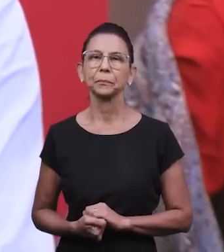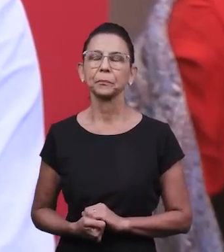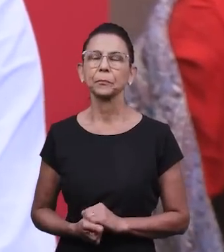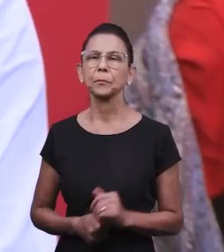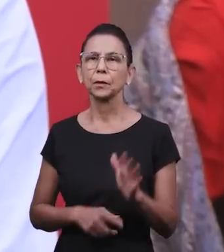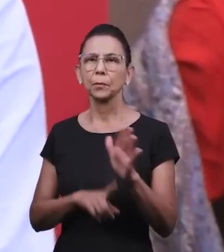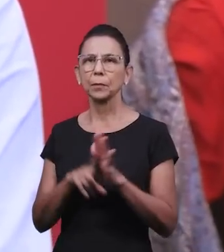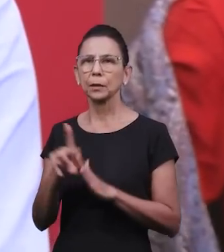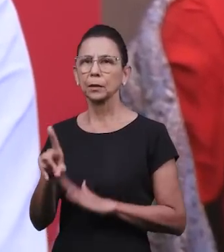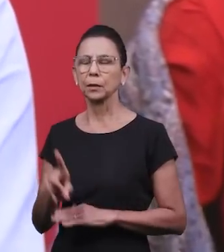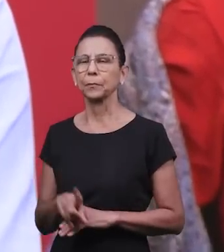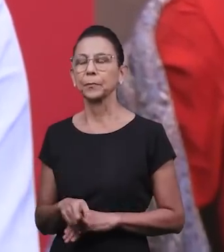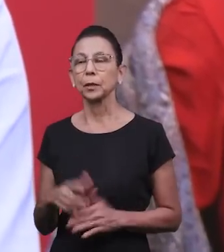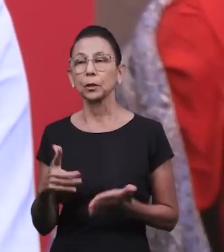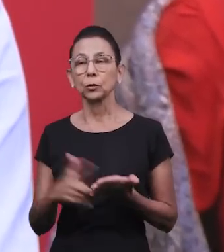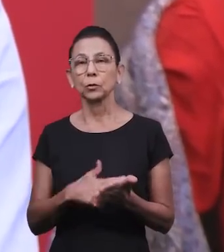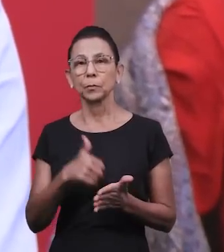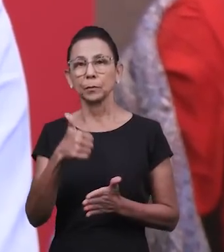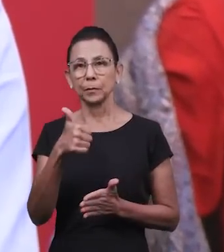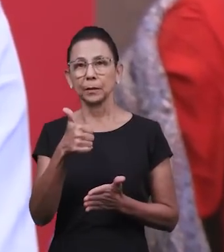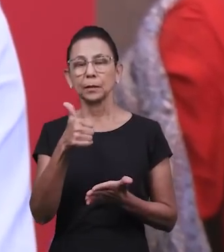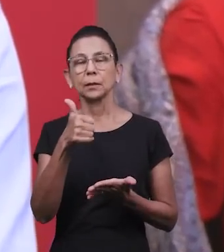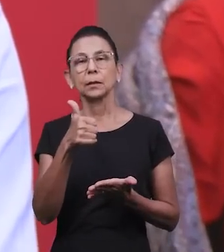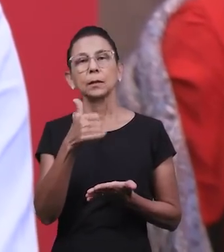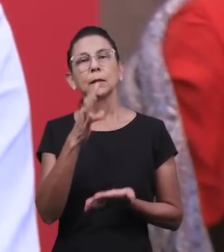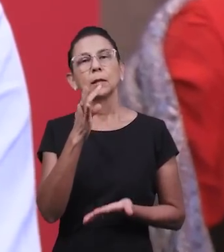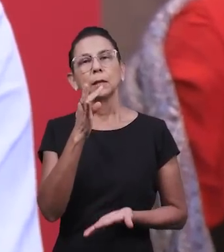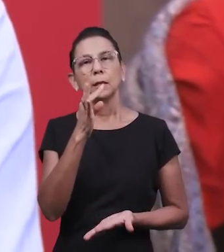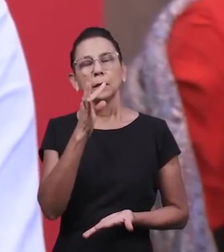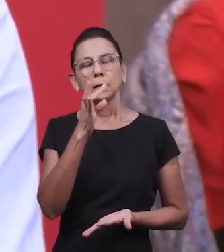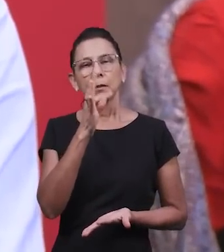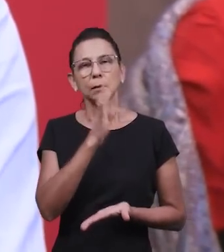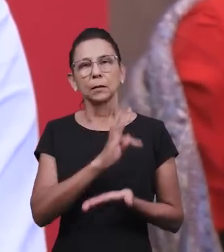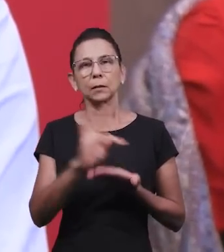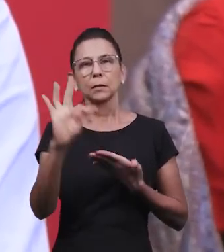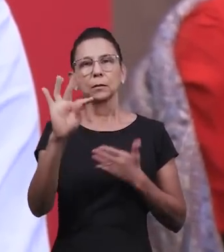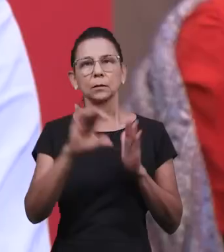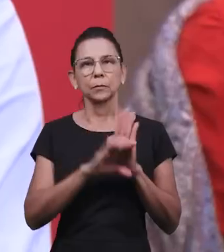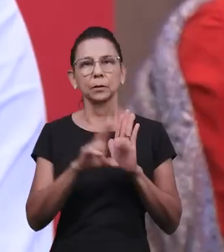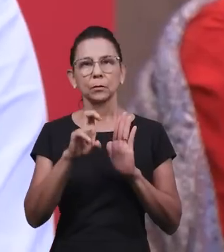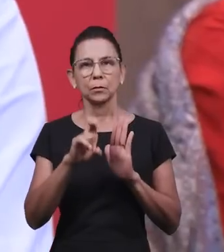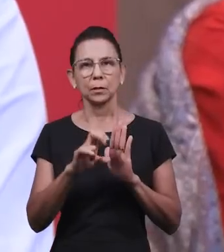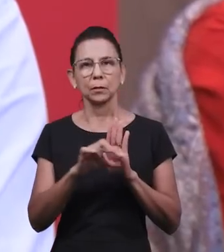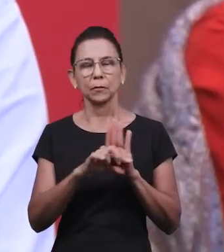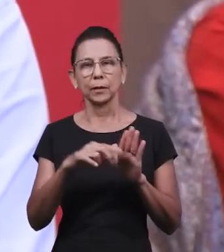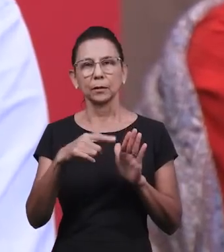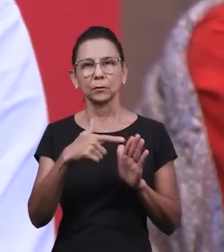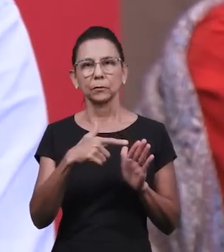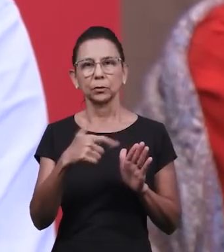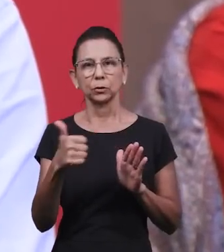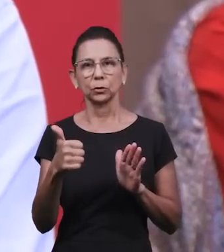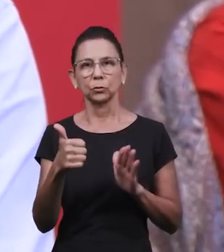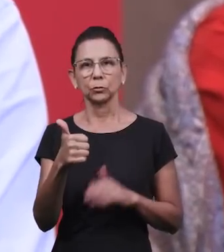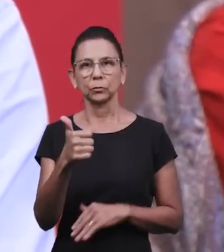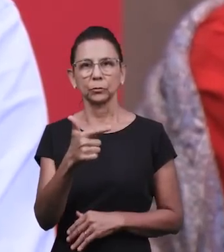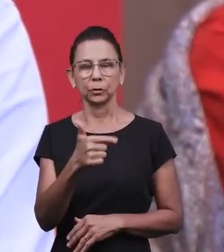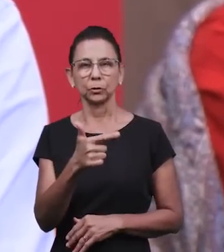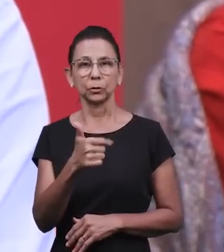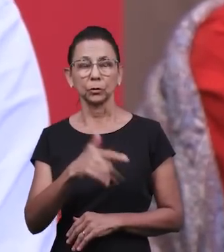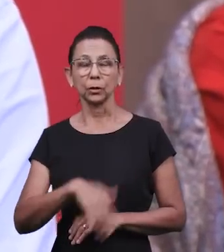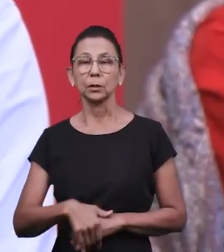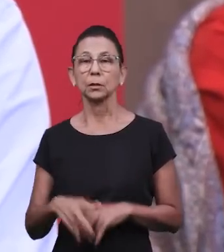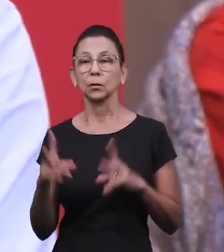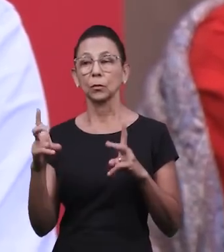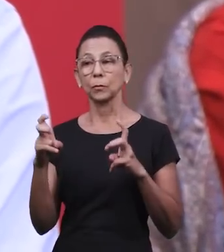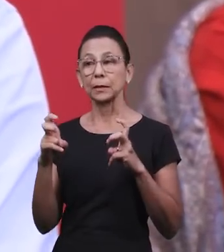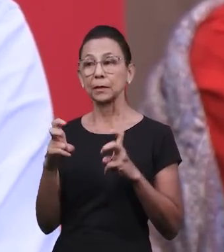Em 1 Tessalonicenses 5, versos 21 e 22, a palavra fala: observai de tudo, retende o bem,